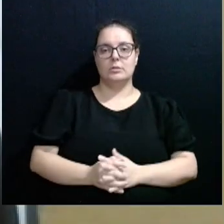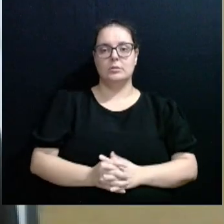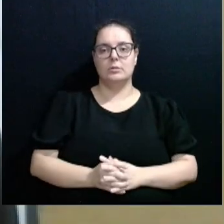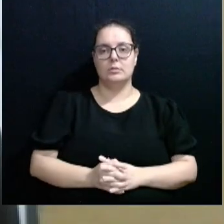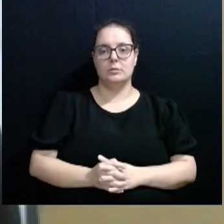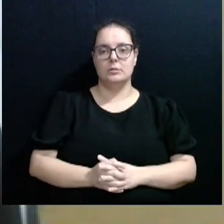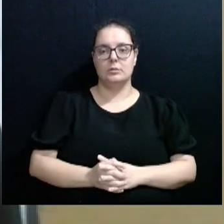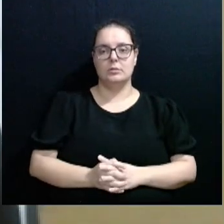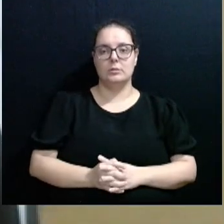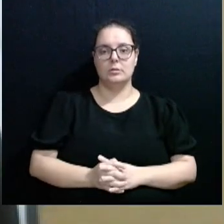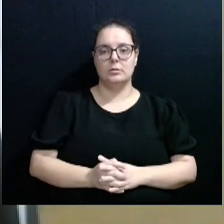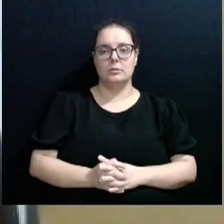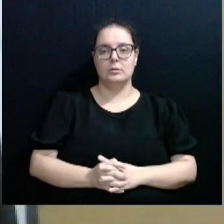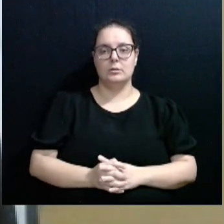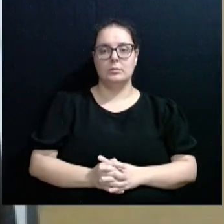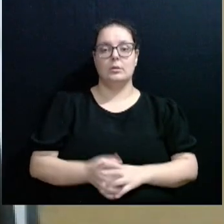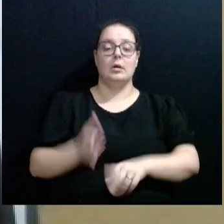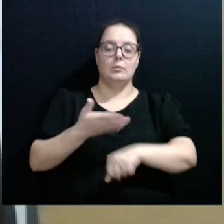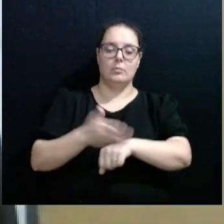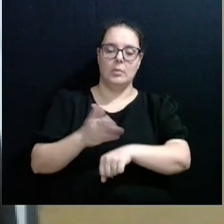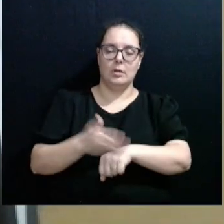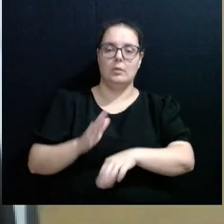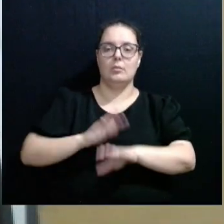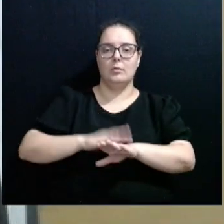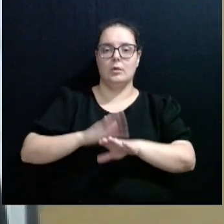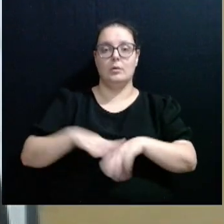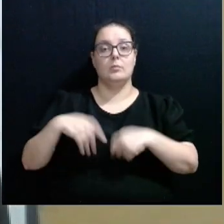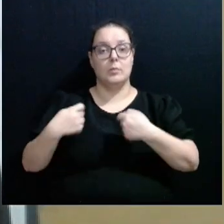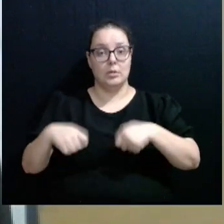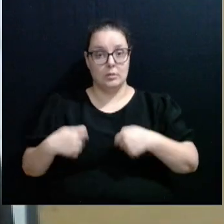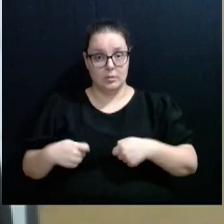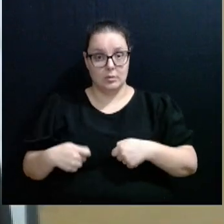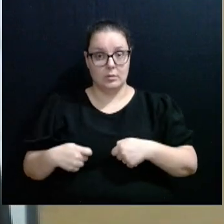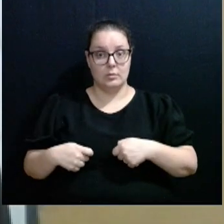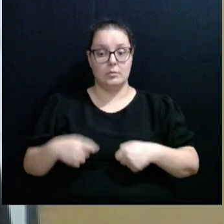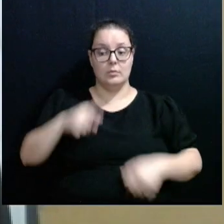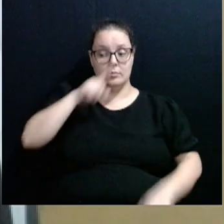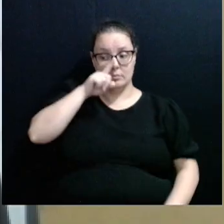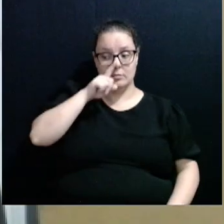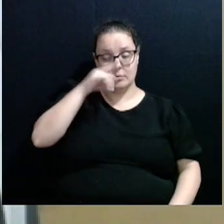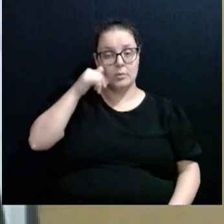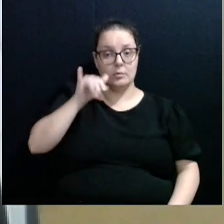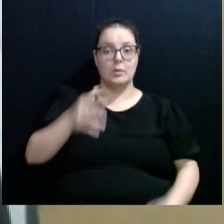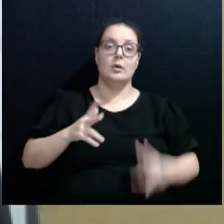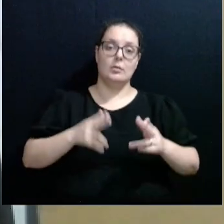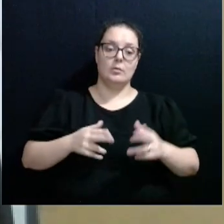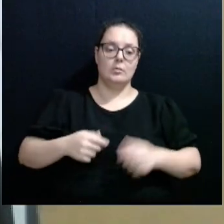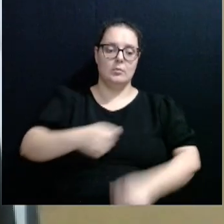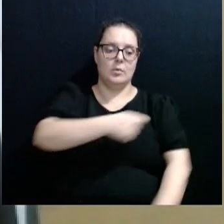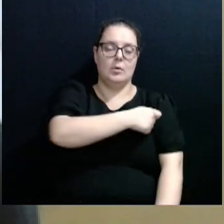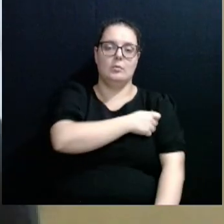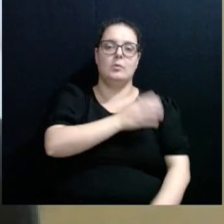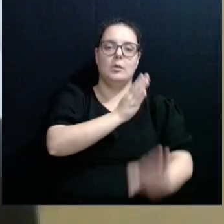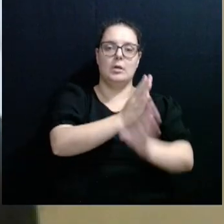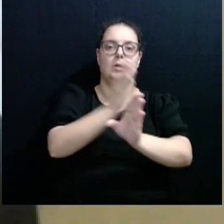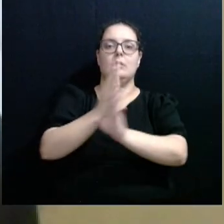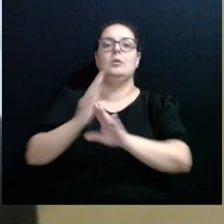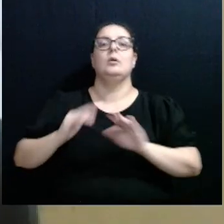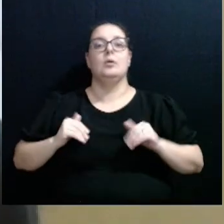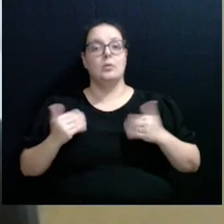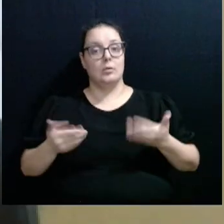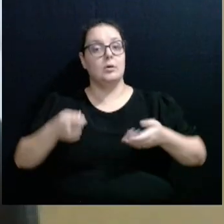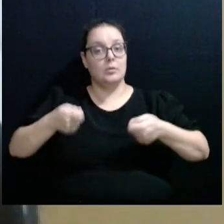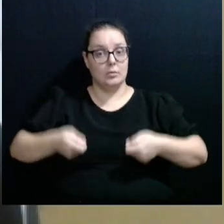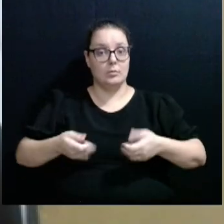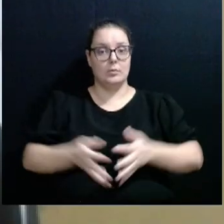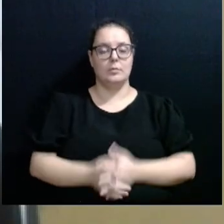a praticar os atos necessários para a prevenção desses riscos, como as autoridades identificar eventuais descumprimentos. Ô